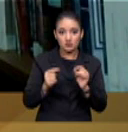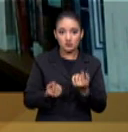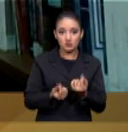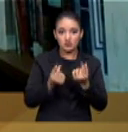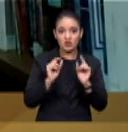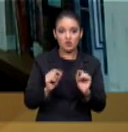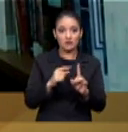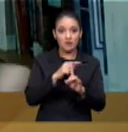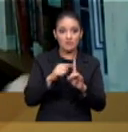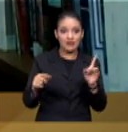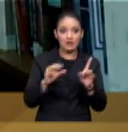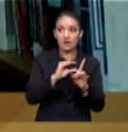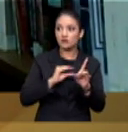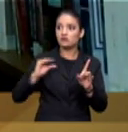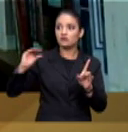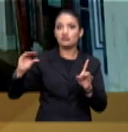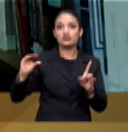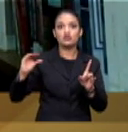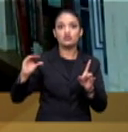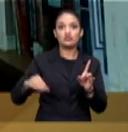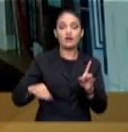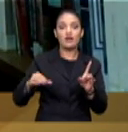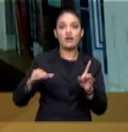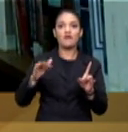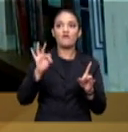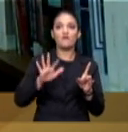ambulâncias vai para tributos federais e estaduais.